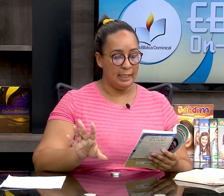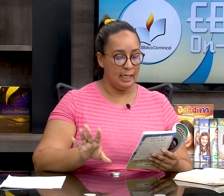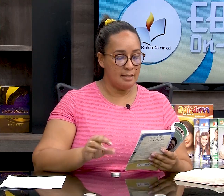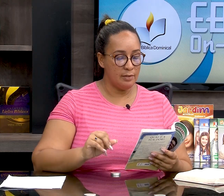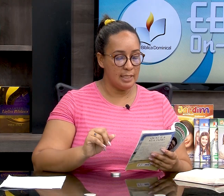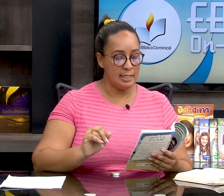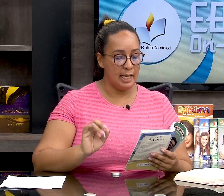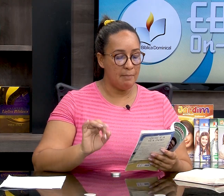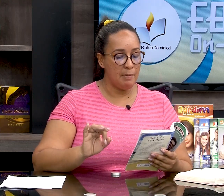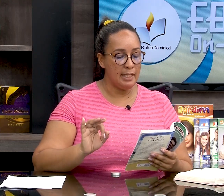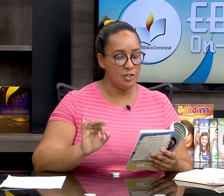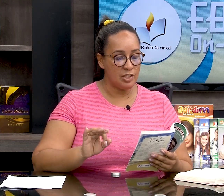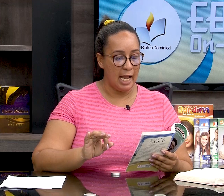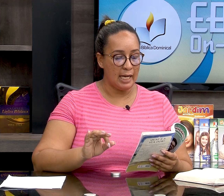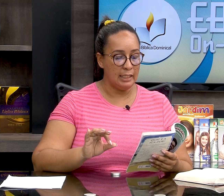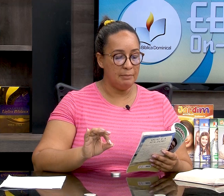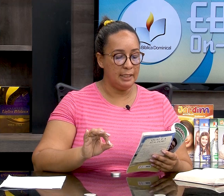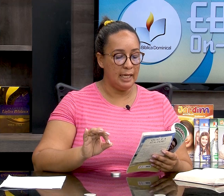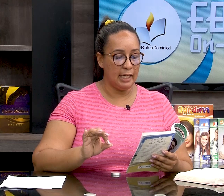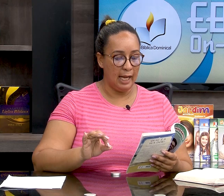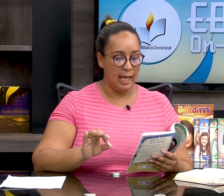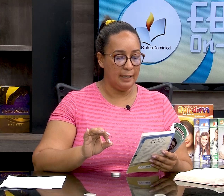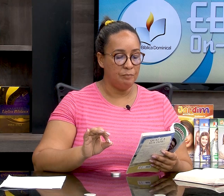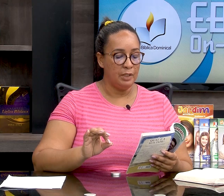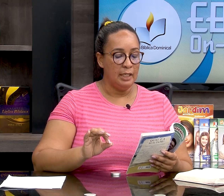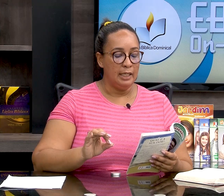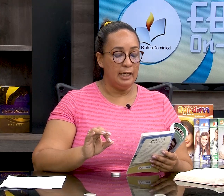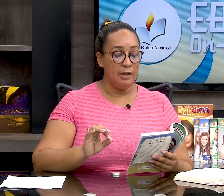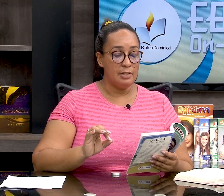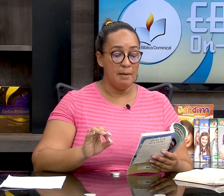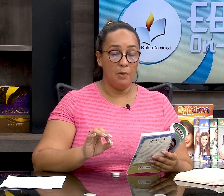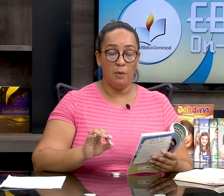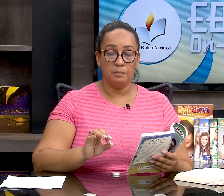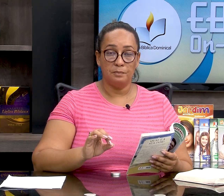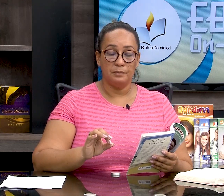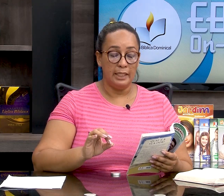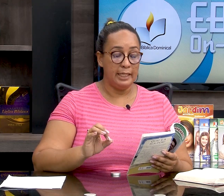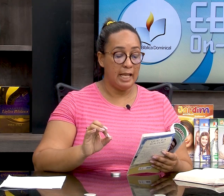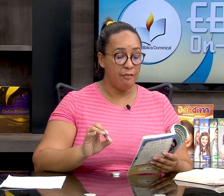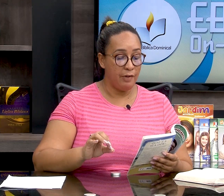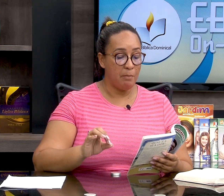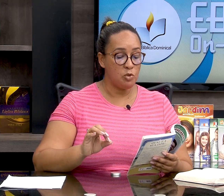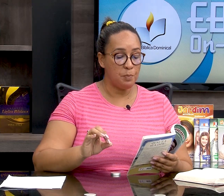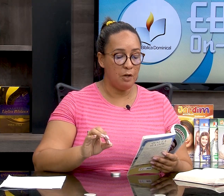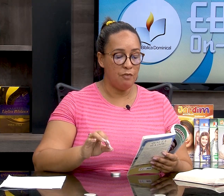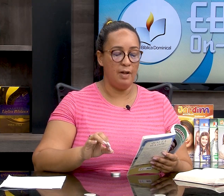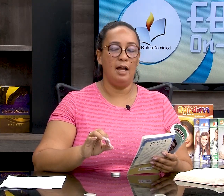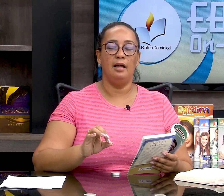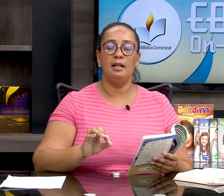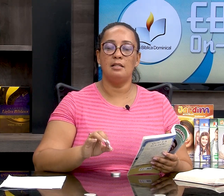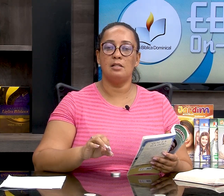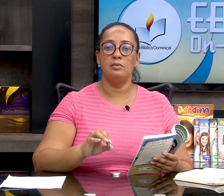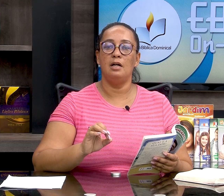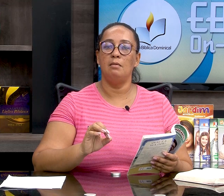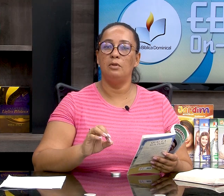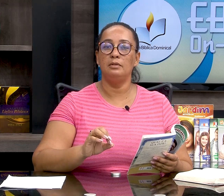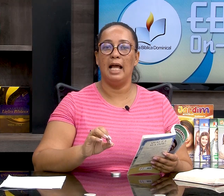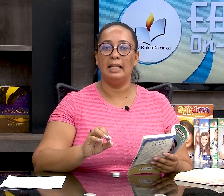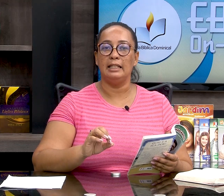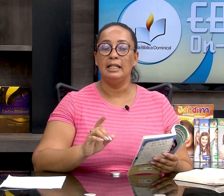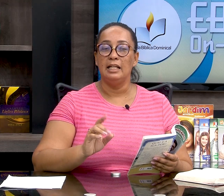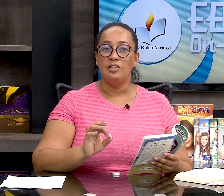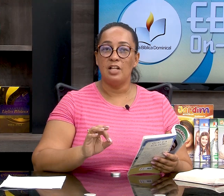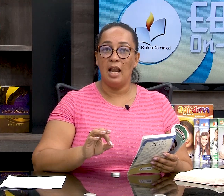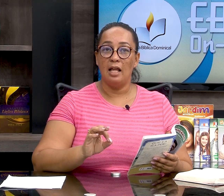aqui na lição diz assim a Bíblia destaca de maneira clara que Deus é bom e que devemos provar da sua